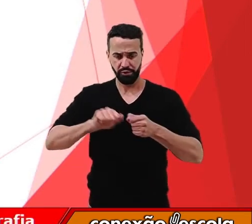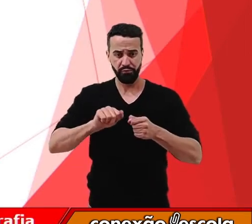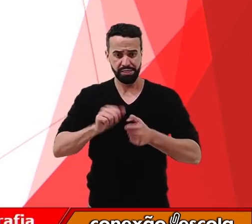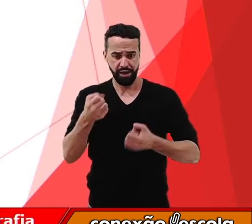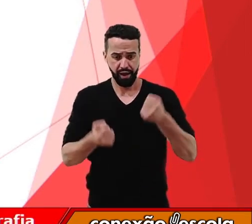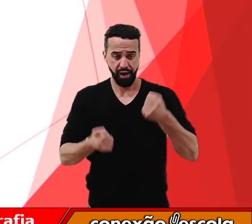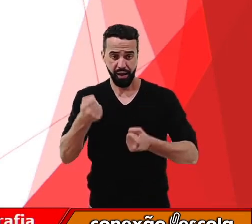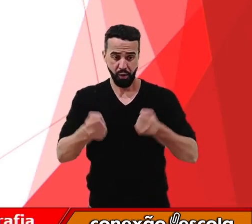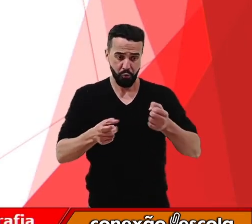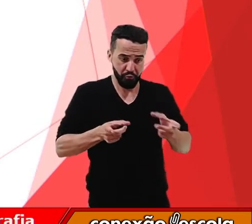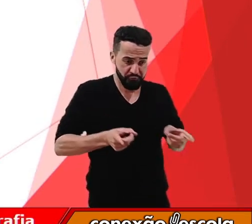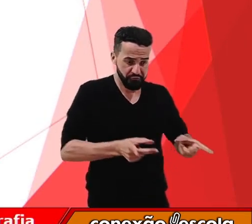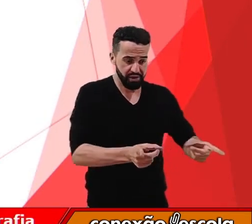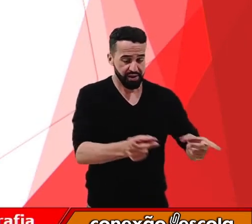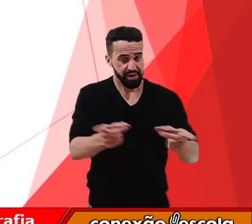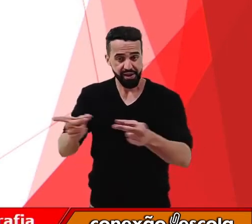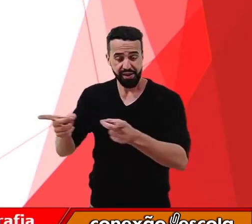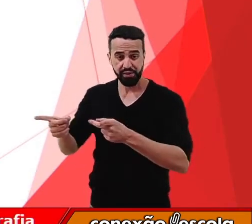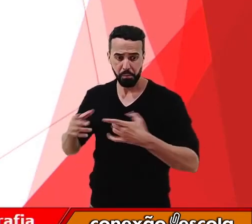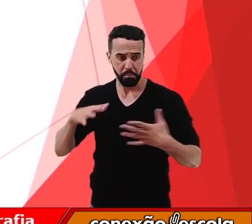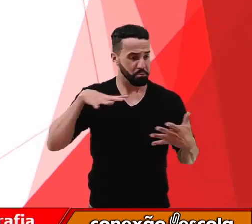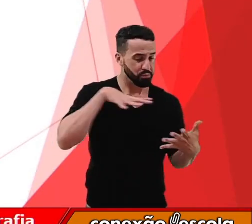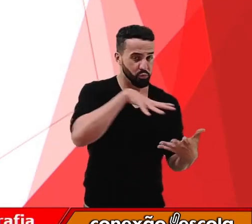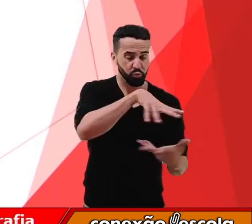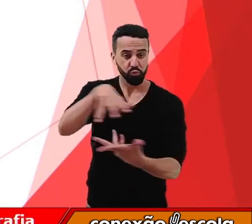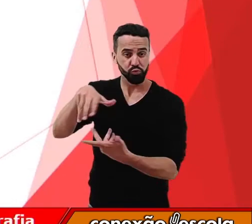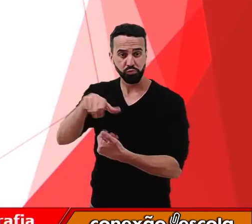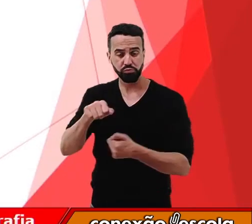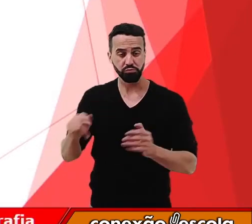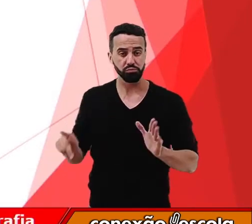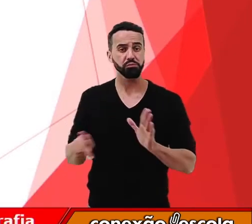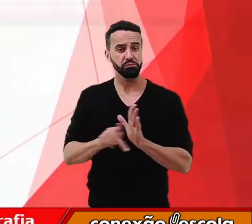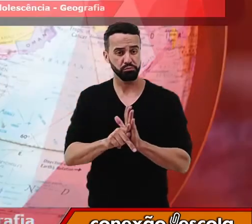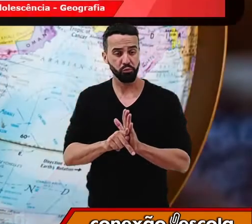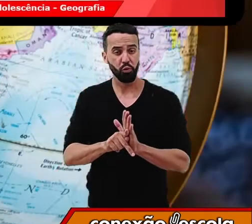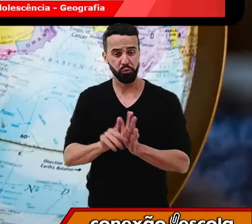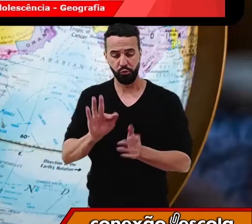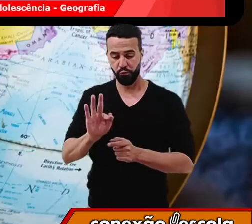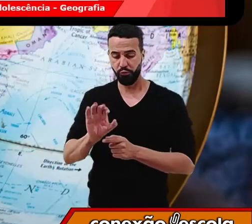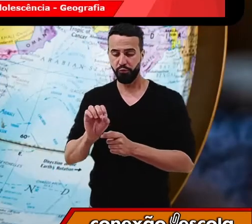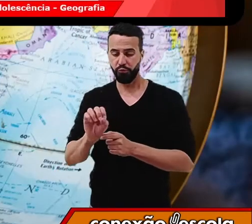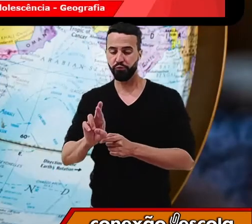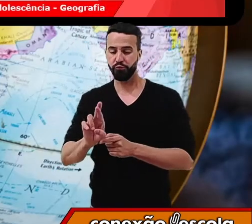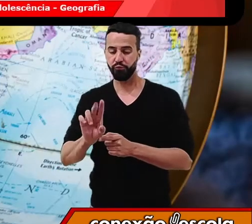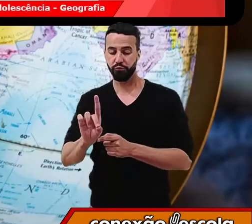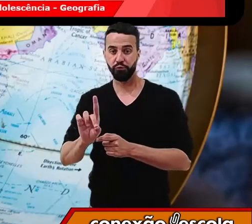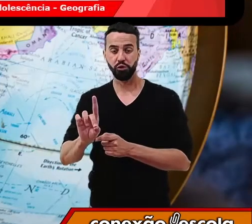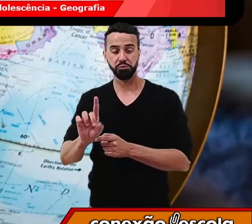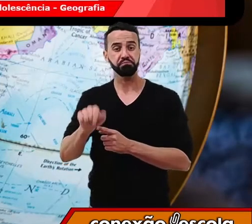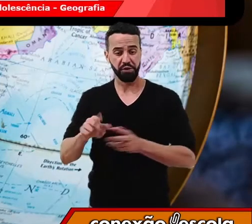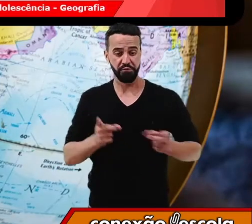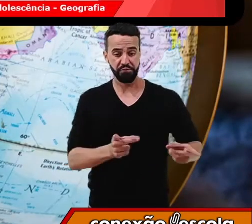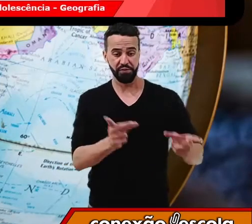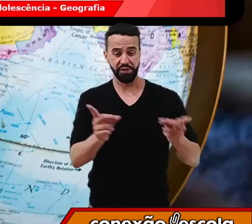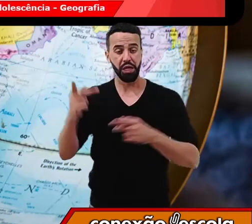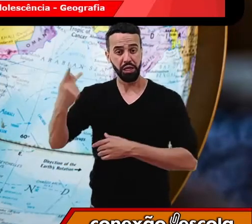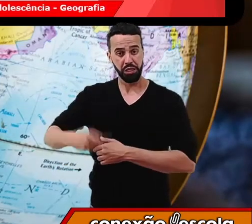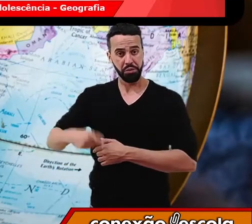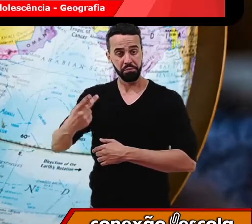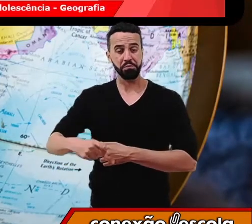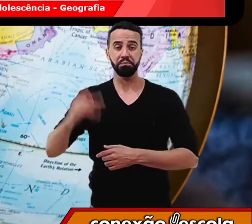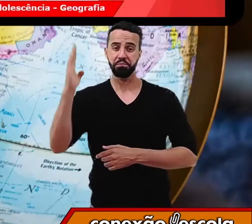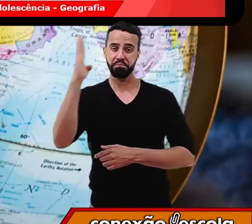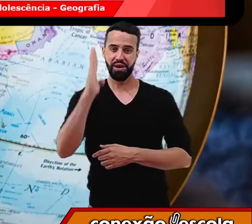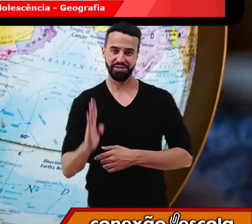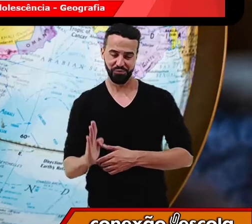É uma plataforma global da Ford e vendido também aqui no Brasil. Até 2014,